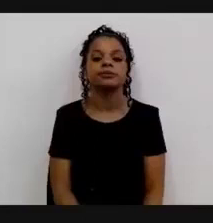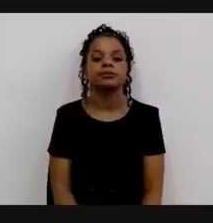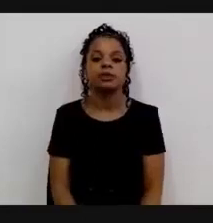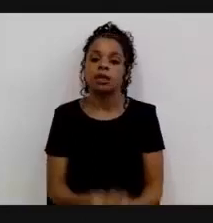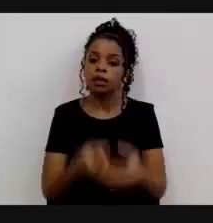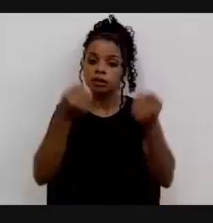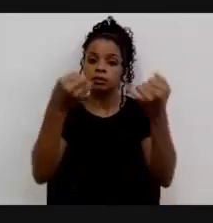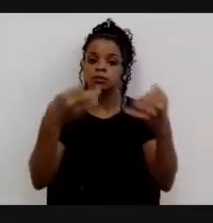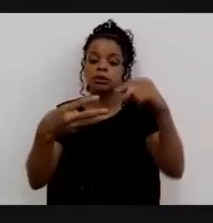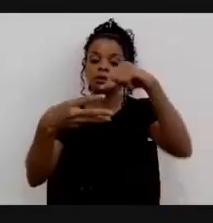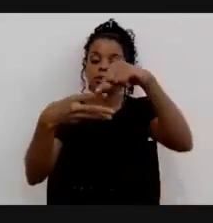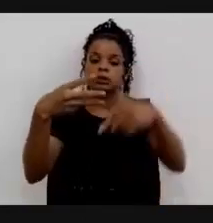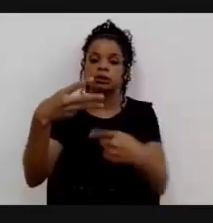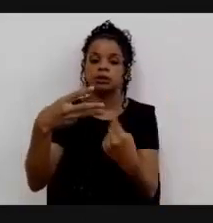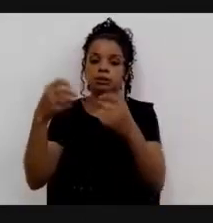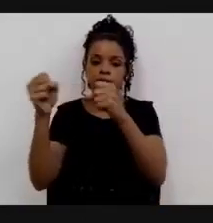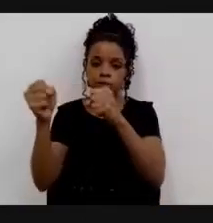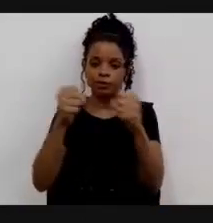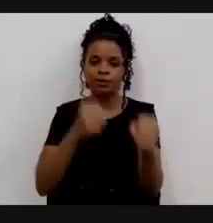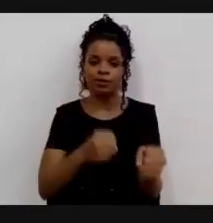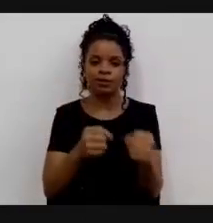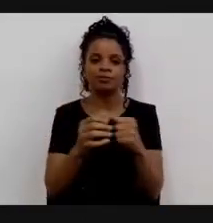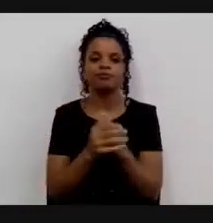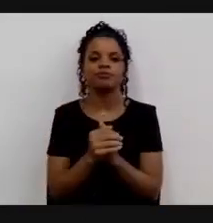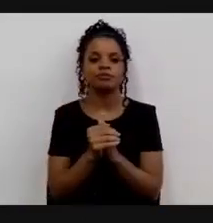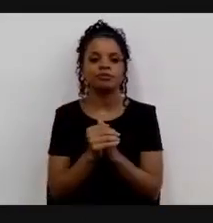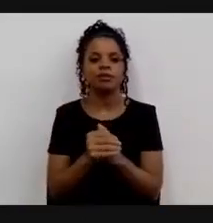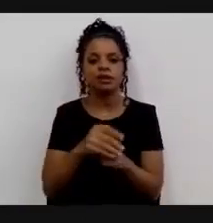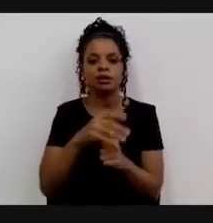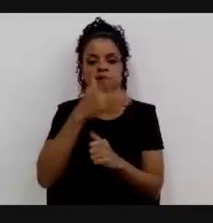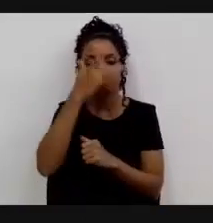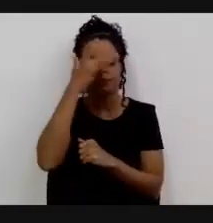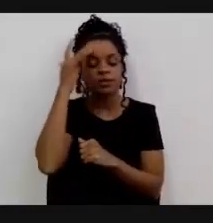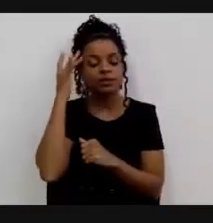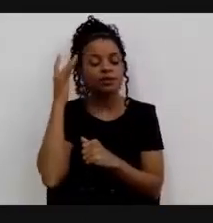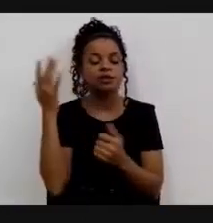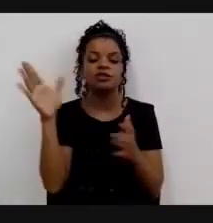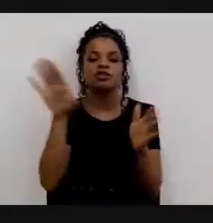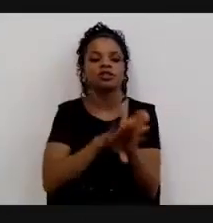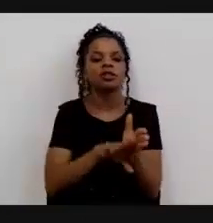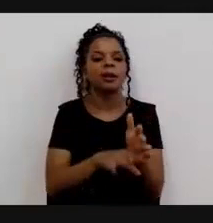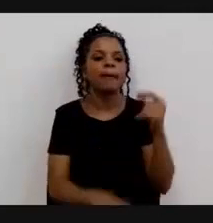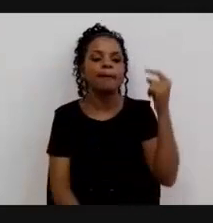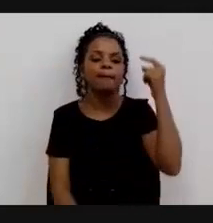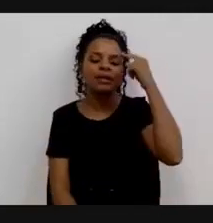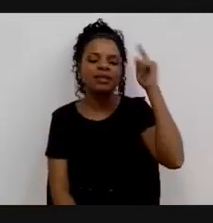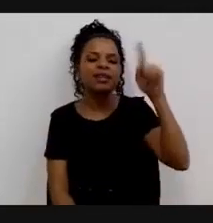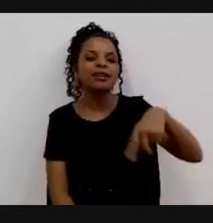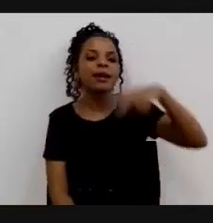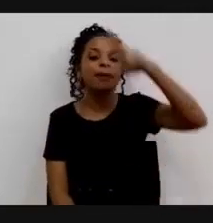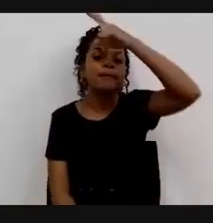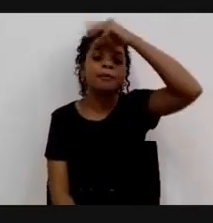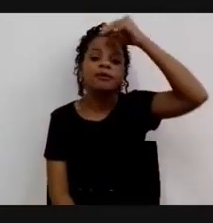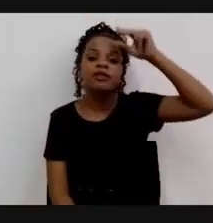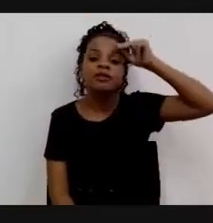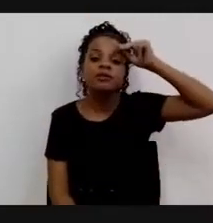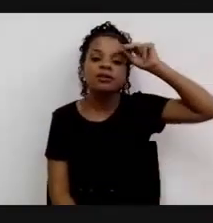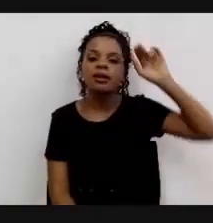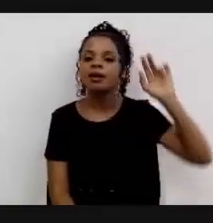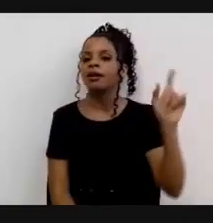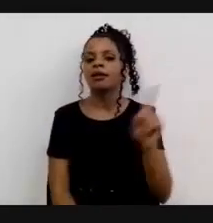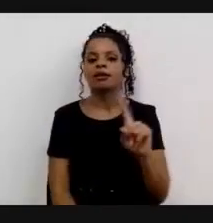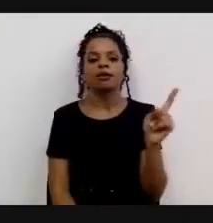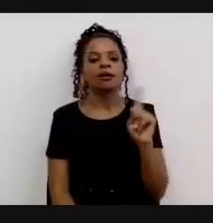falei. O pessoal chega lá, eles acham que estão na prefeitura. Já começa aí. Aí eu falo, gente, isso aqui é a Câmara Municipal. Daí a